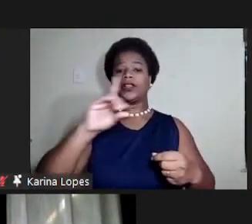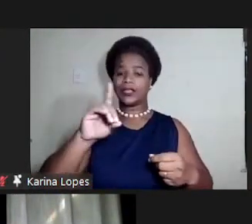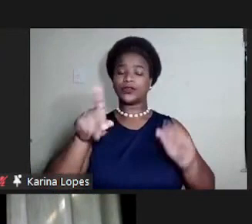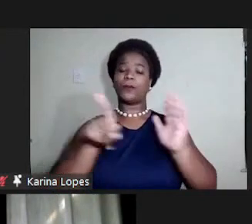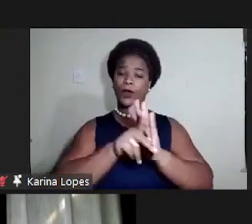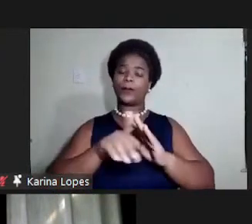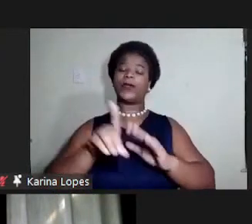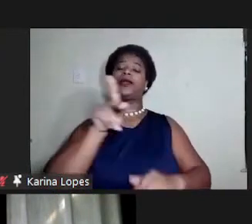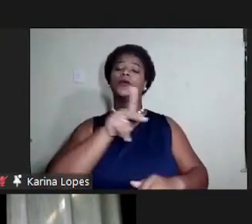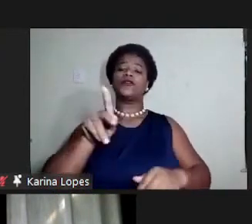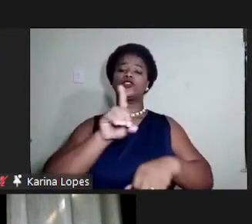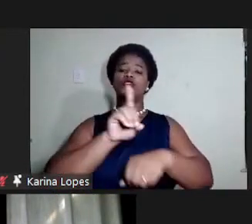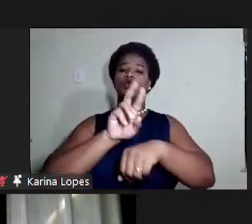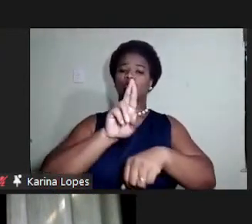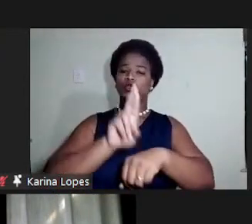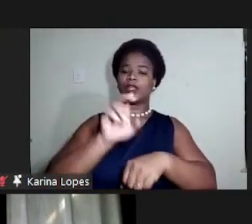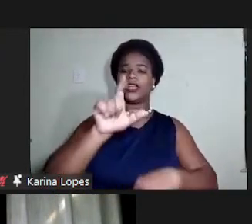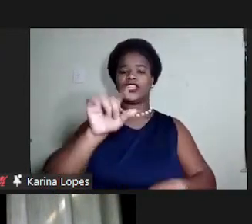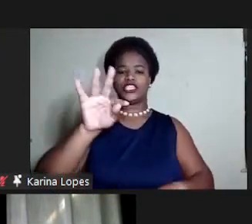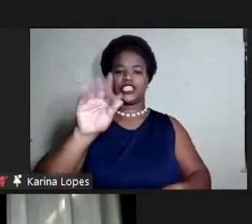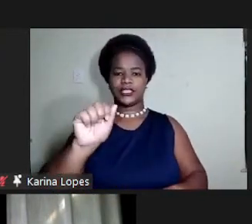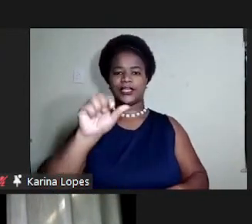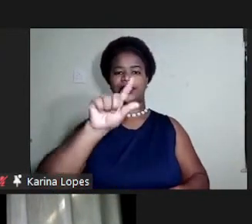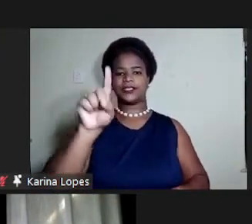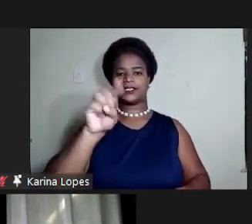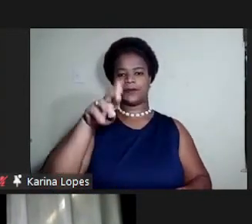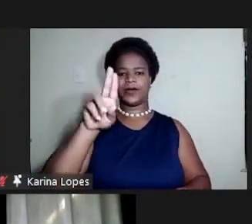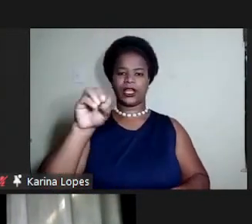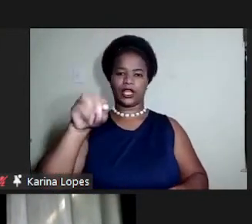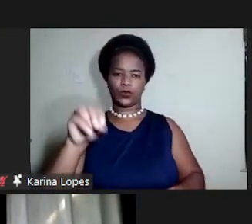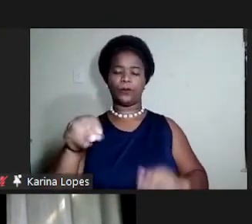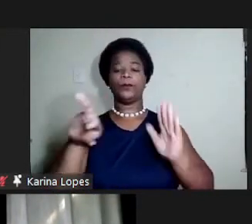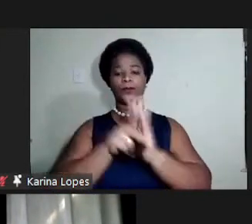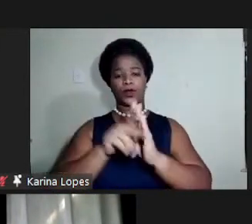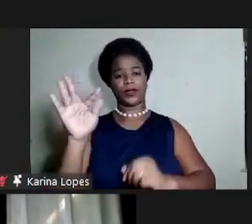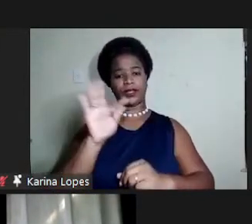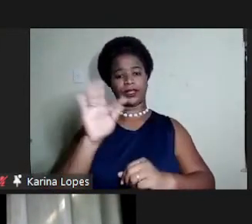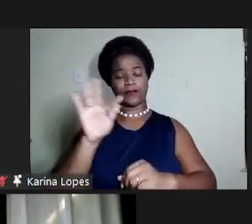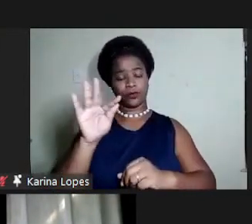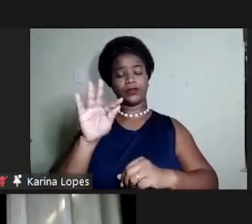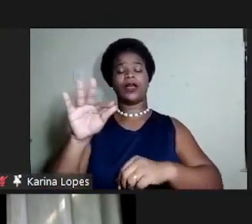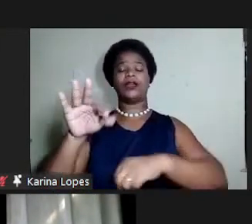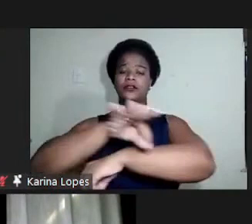Maria de Araújo Zambrano, da Faculdade de Arquitetura e Urbanismo.